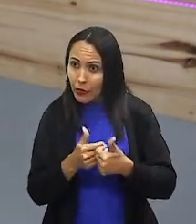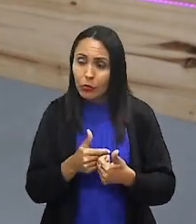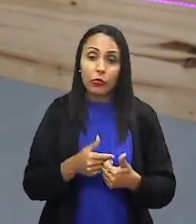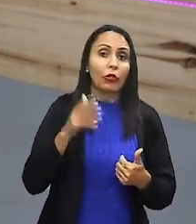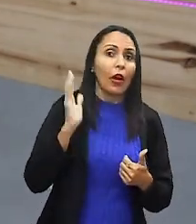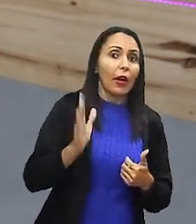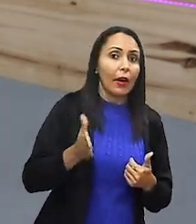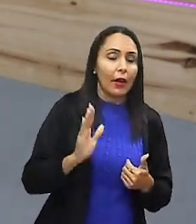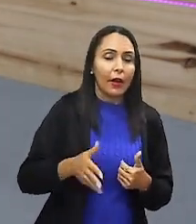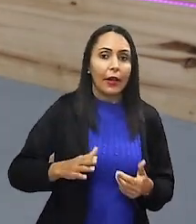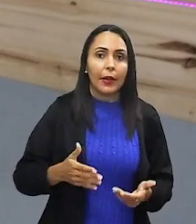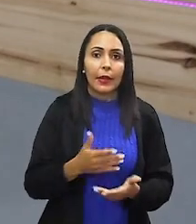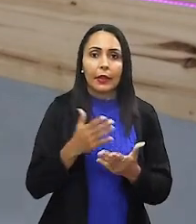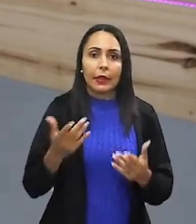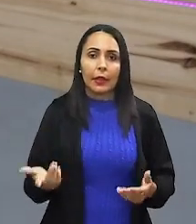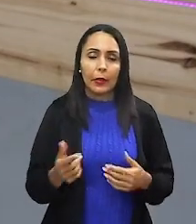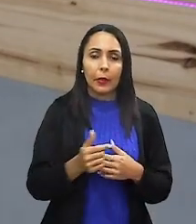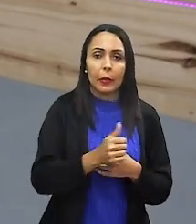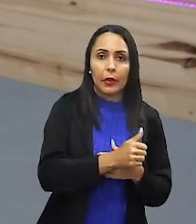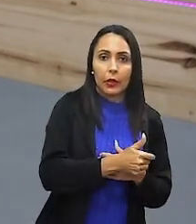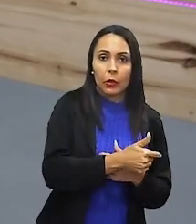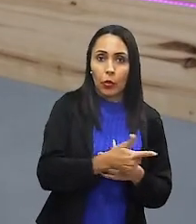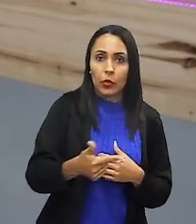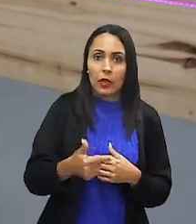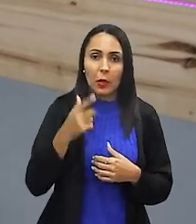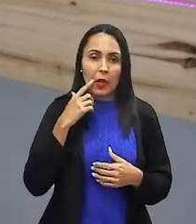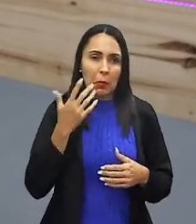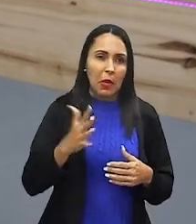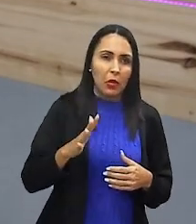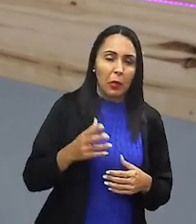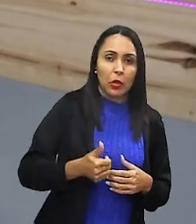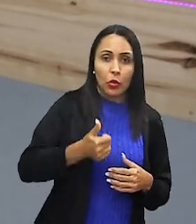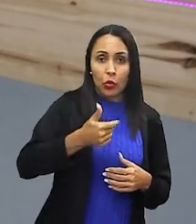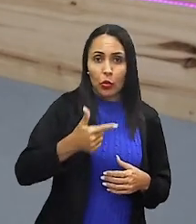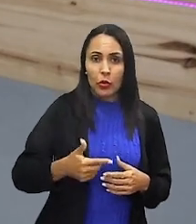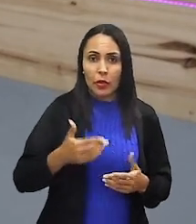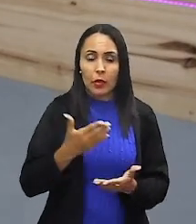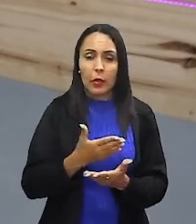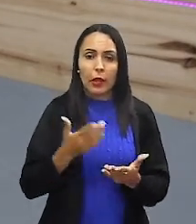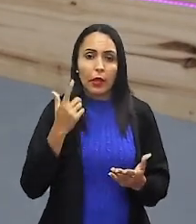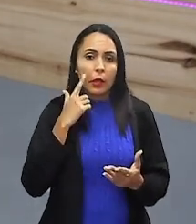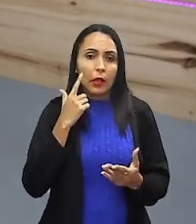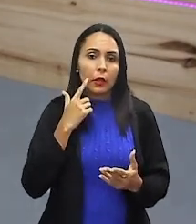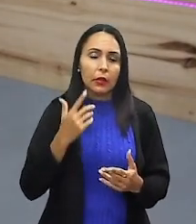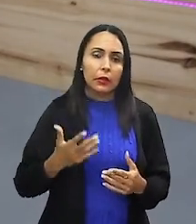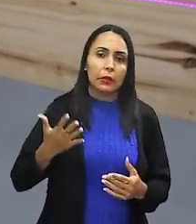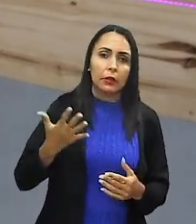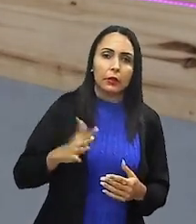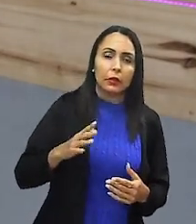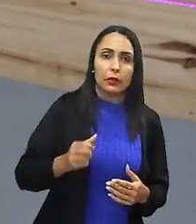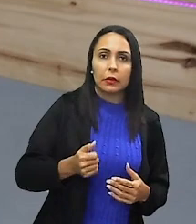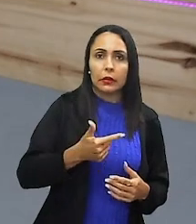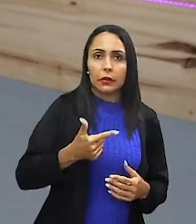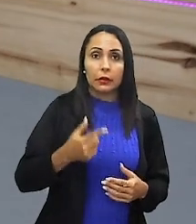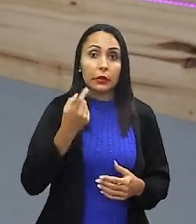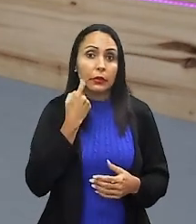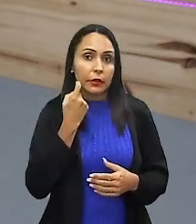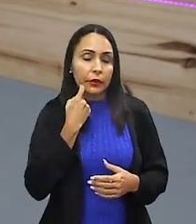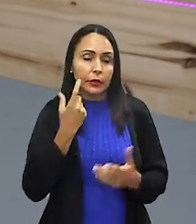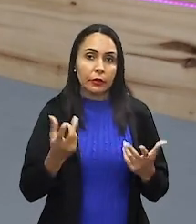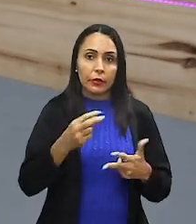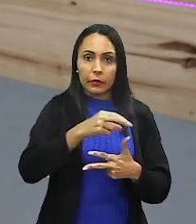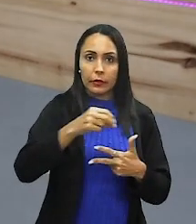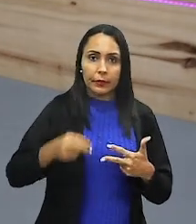for botar em semanas aí, dá mais ou menos 12 semanas pro Enem. Então, se a gente for botar em aulas assim, vai dar mais ou menos 12 sextas-feiras pro